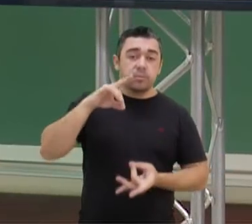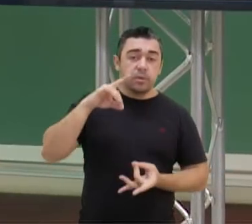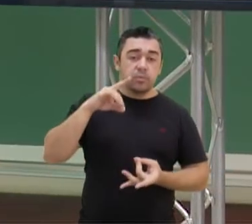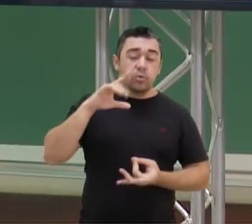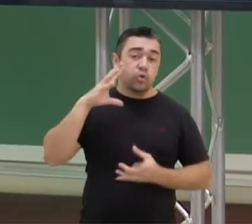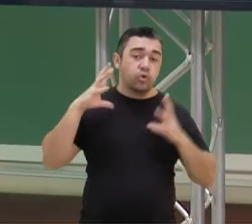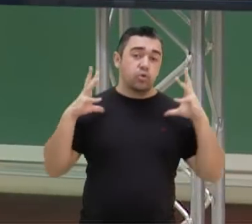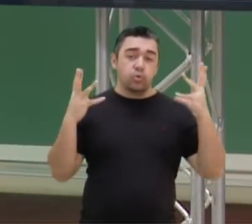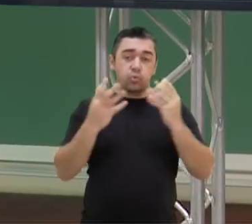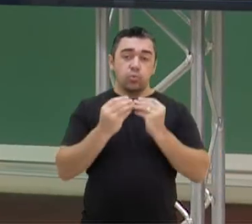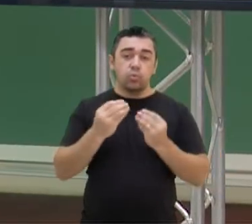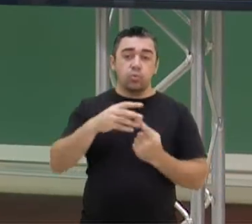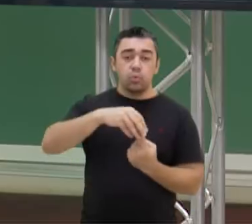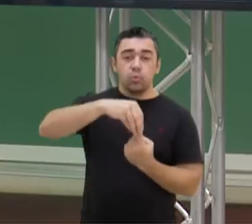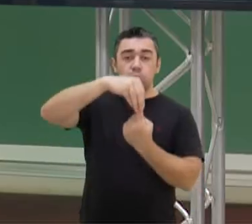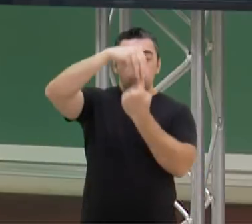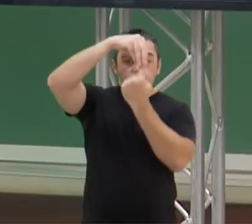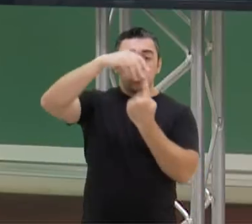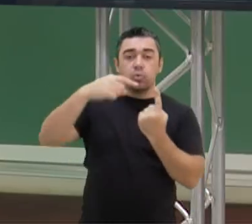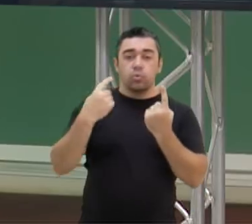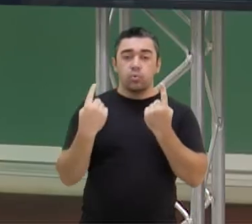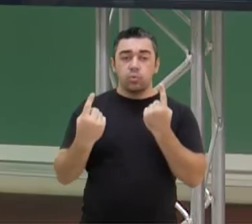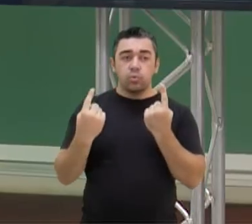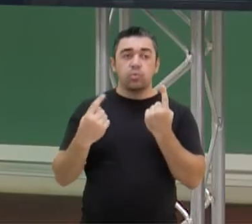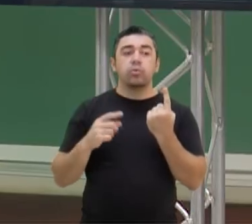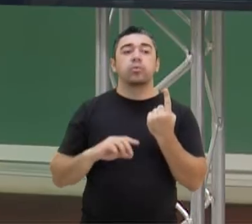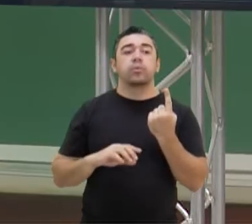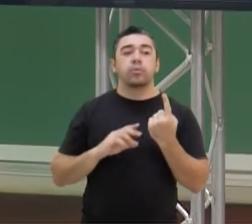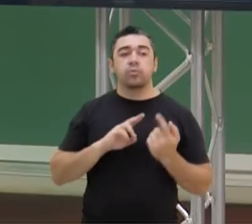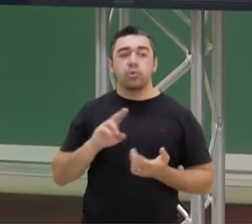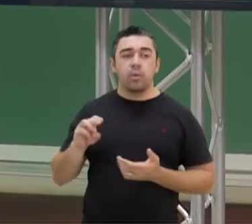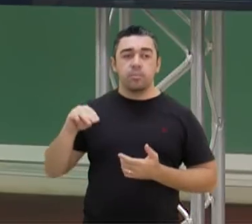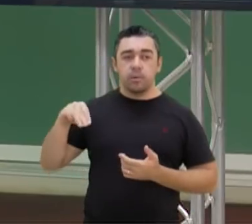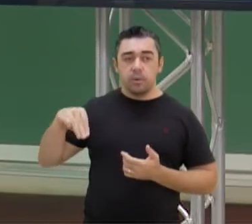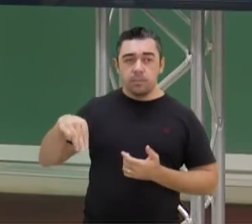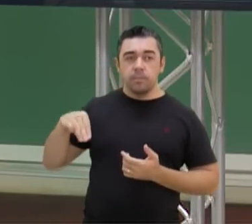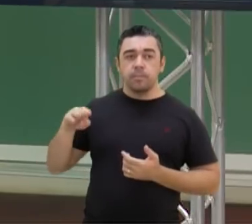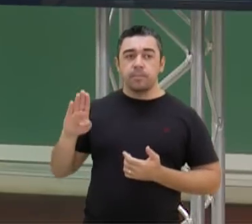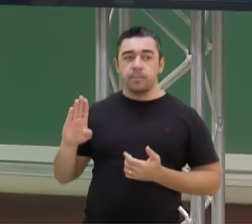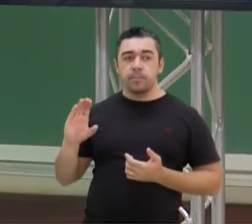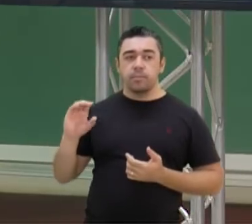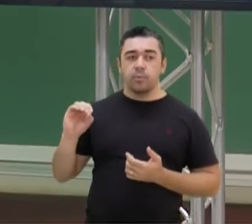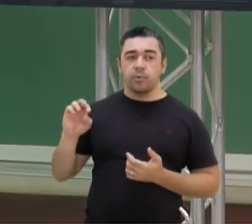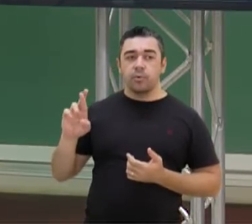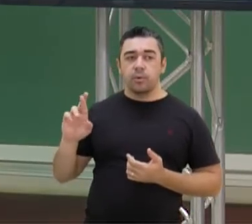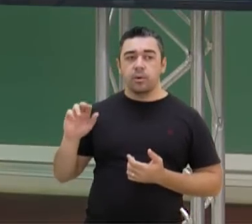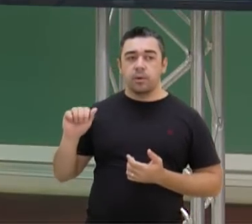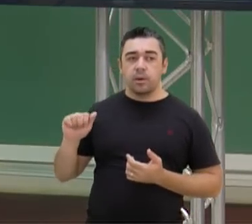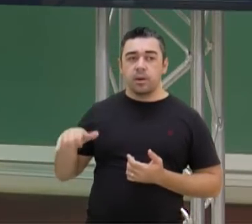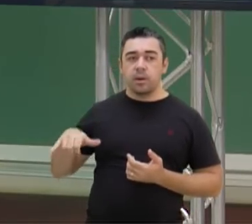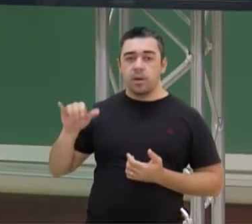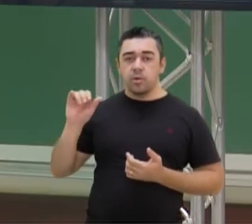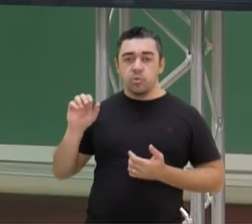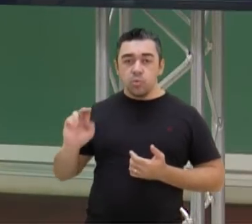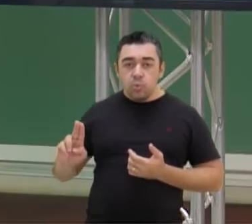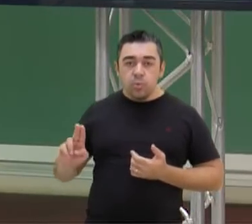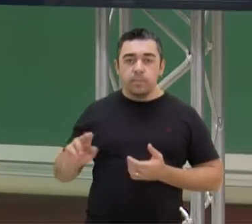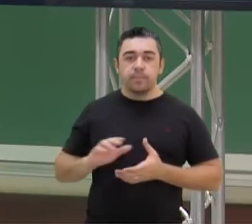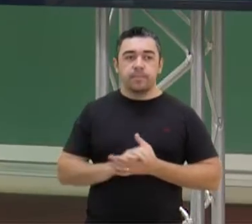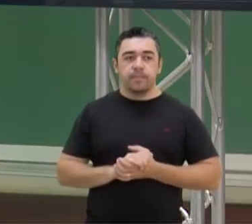está unificado num único espírito chamado Umboraiu. E Umboraiu é parte de uma religiosidade